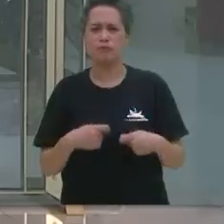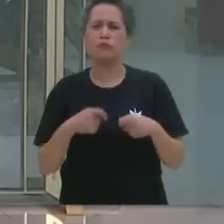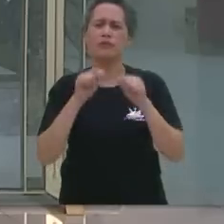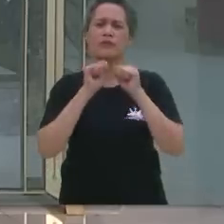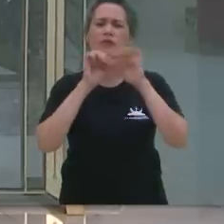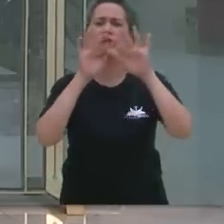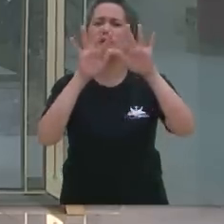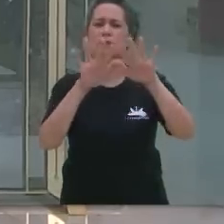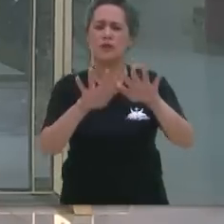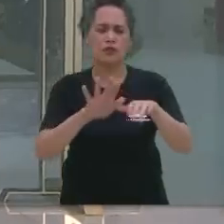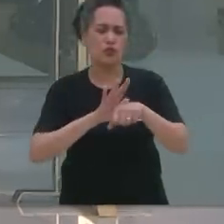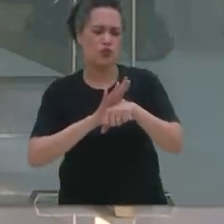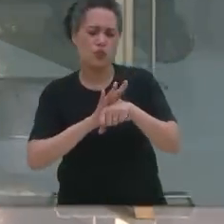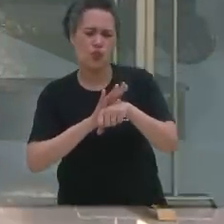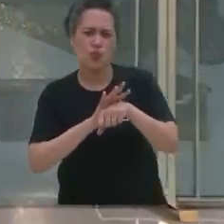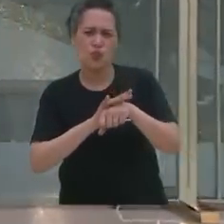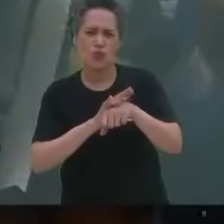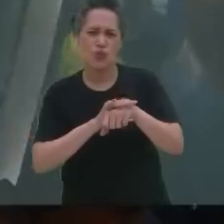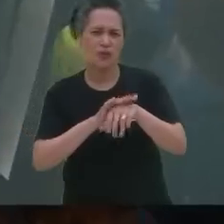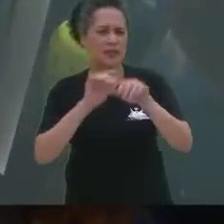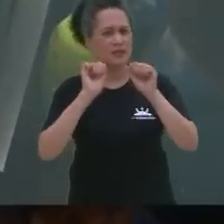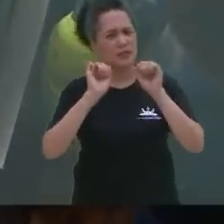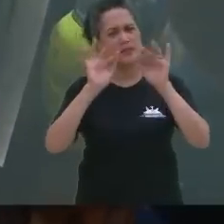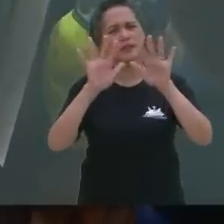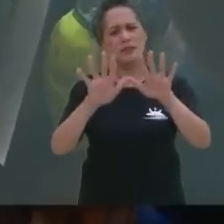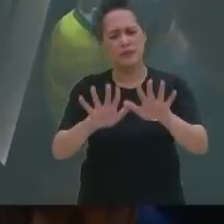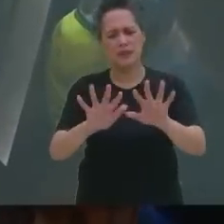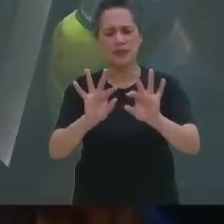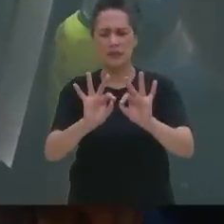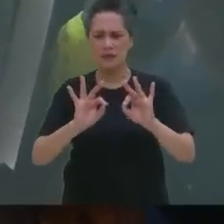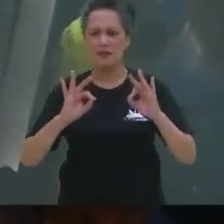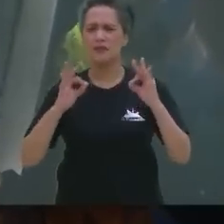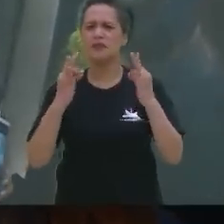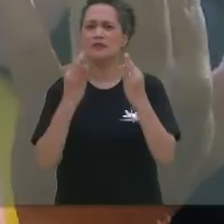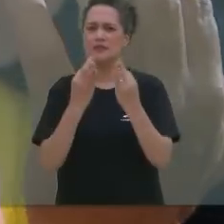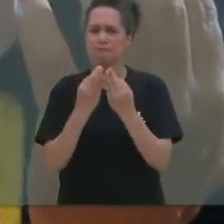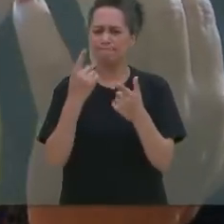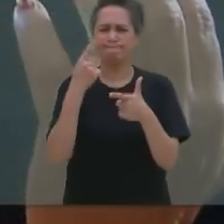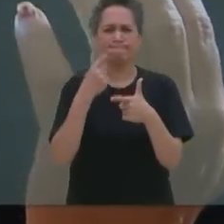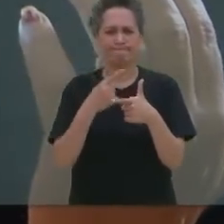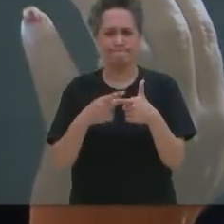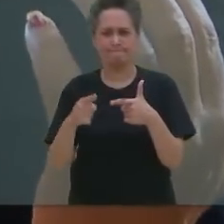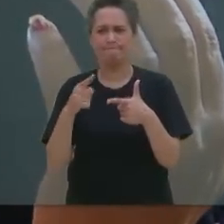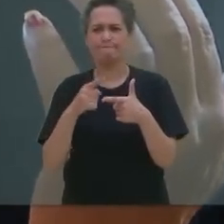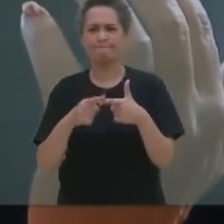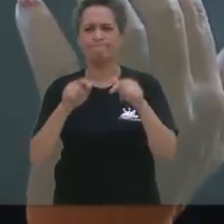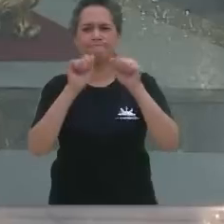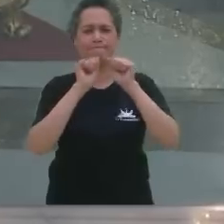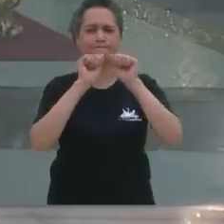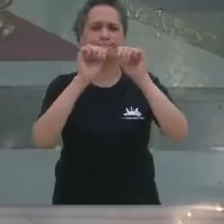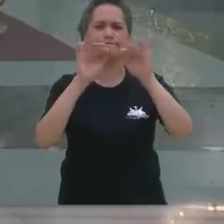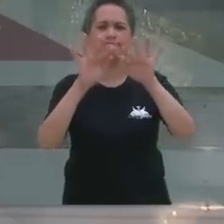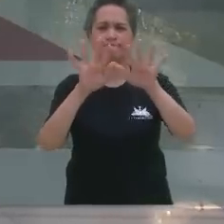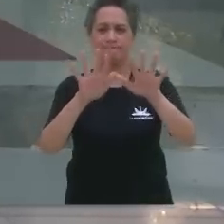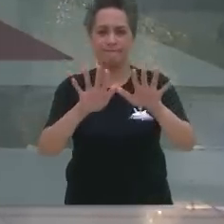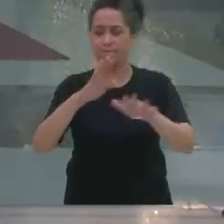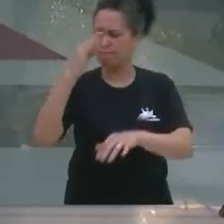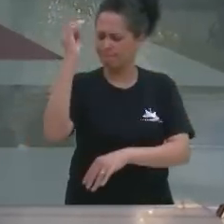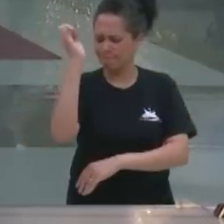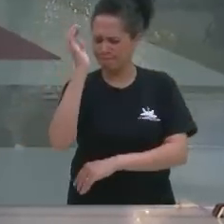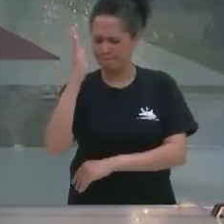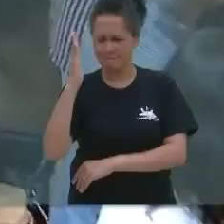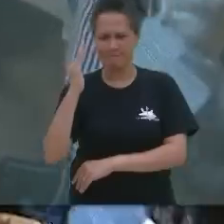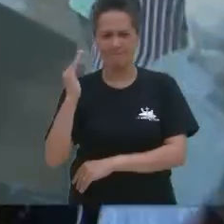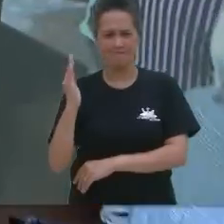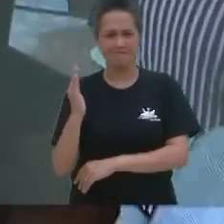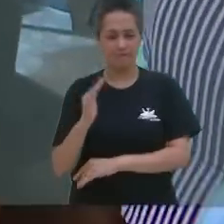Abençoe os doentes. Abençoe as famílias em crise. Abençoe ao Brasil e ao